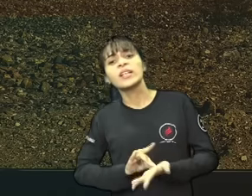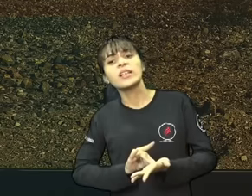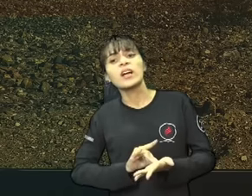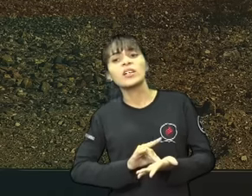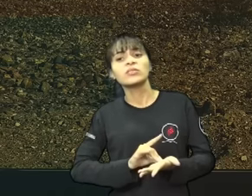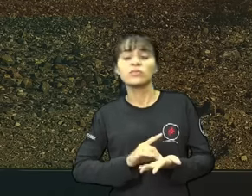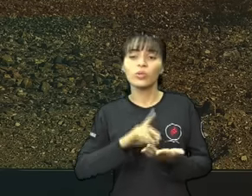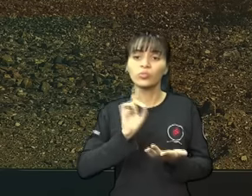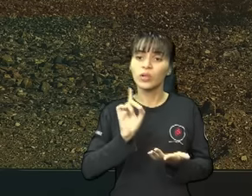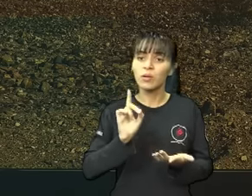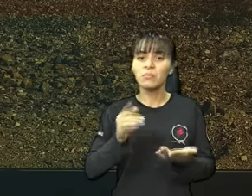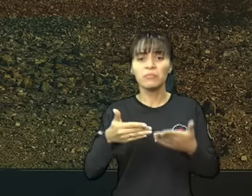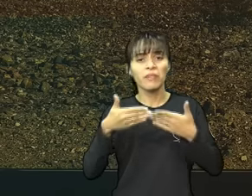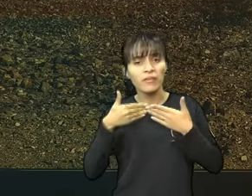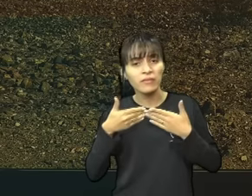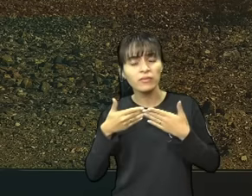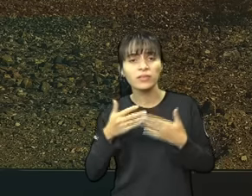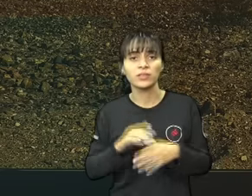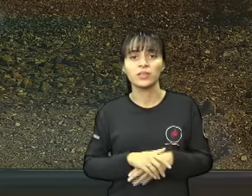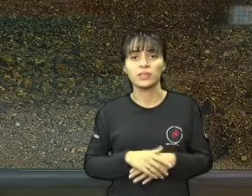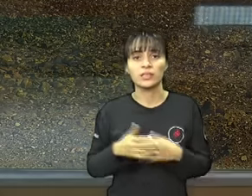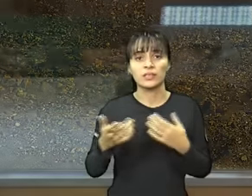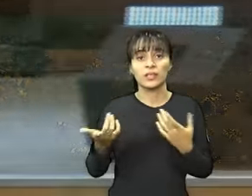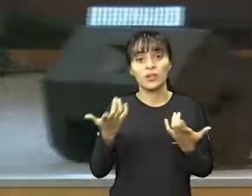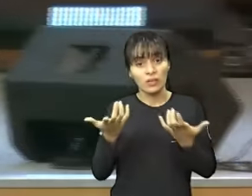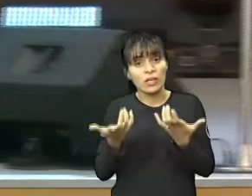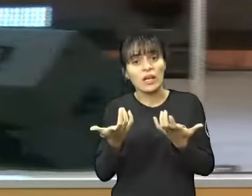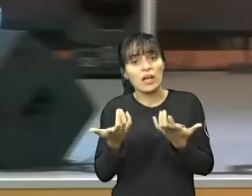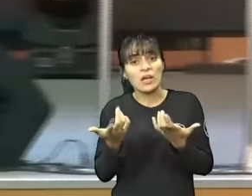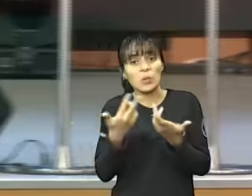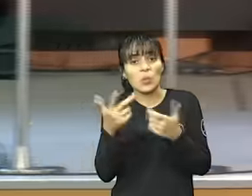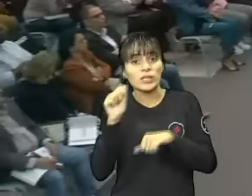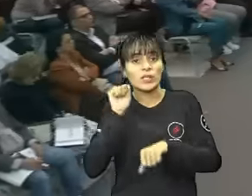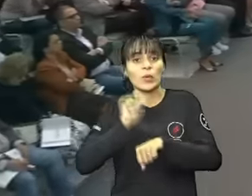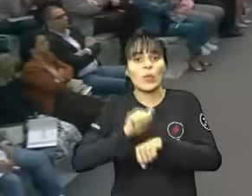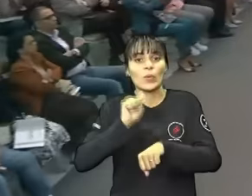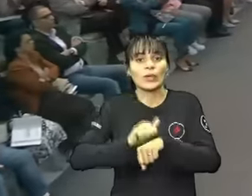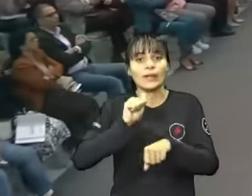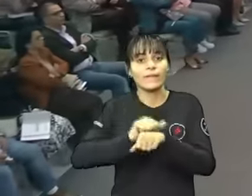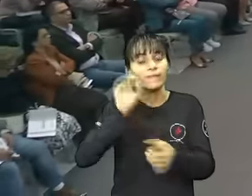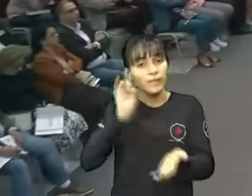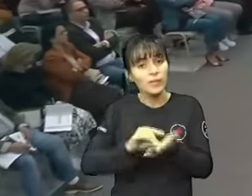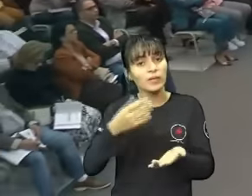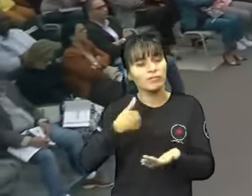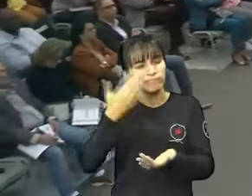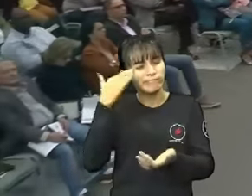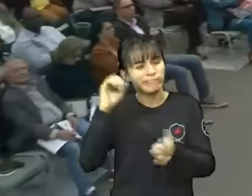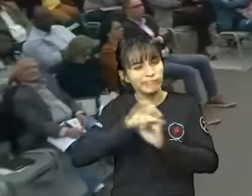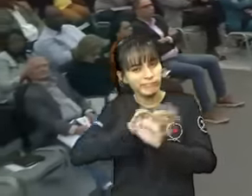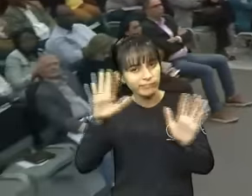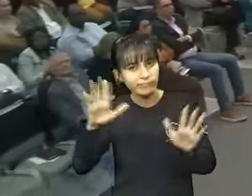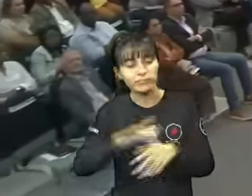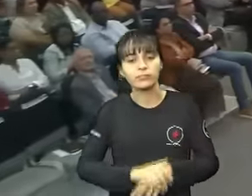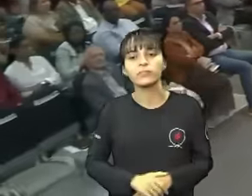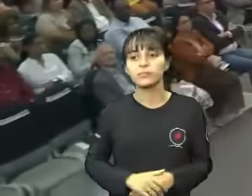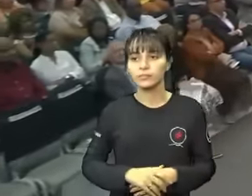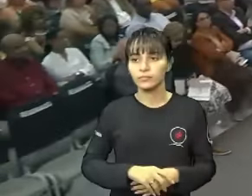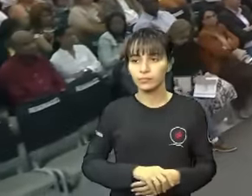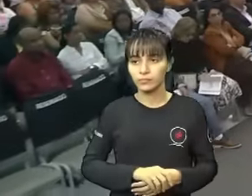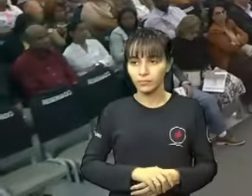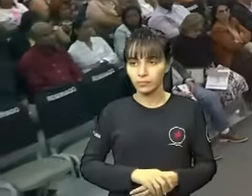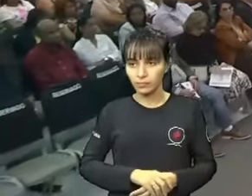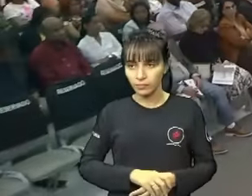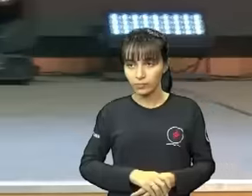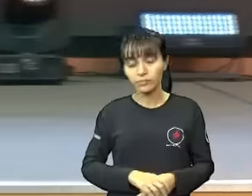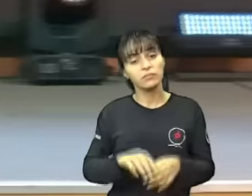pastor por favor eu quero coisa mais concreta a real para mim poder entender isso é tão crer